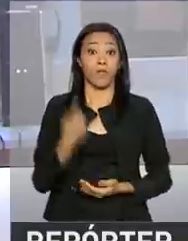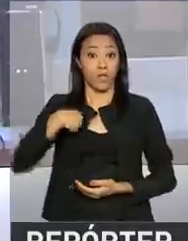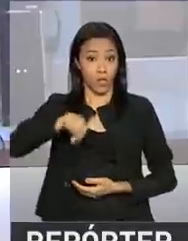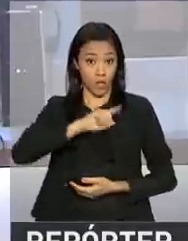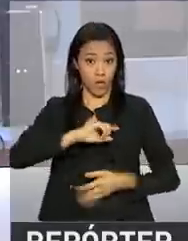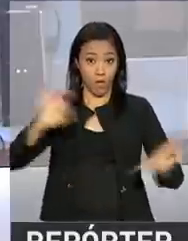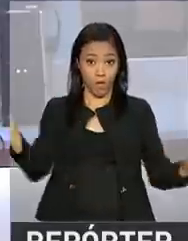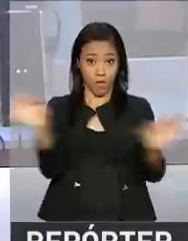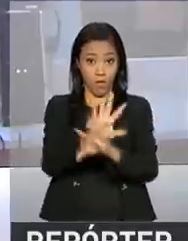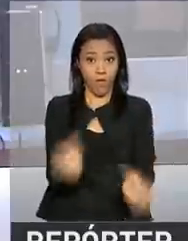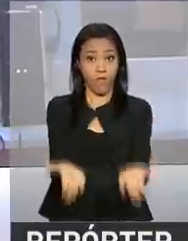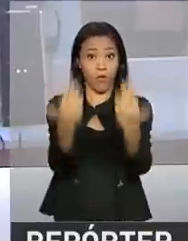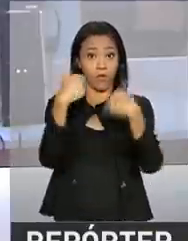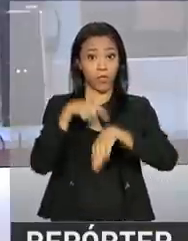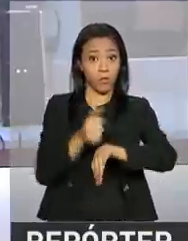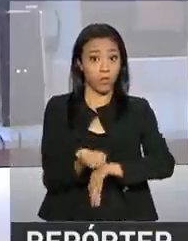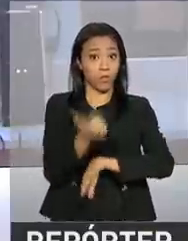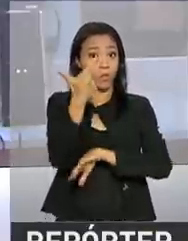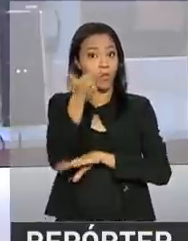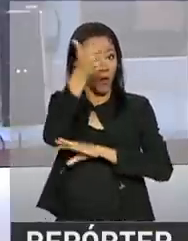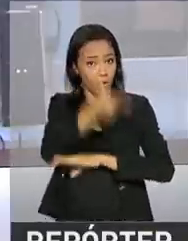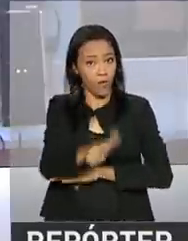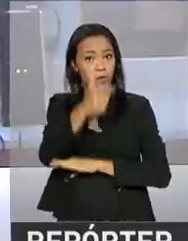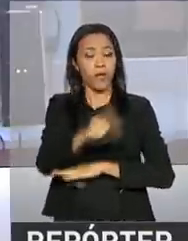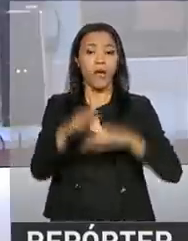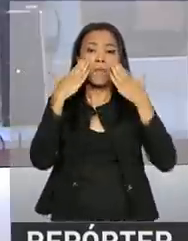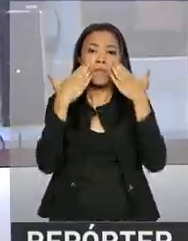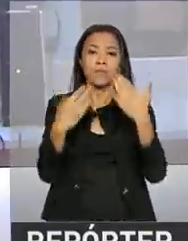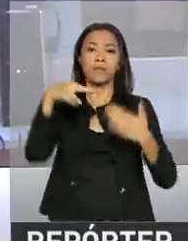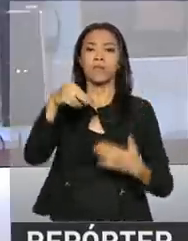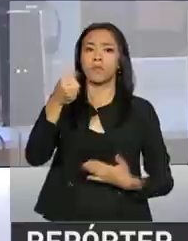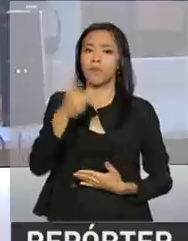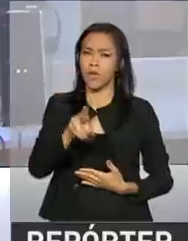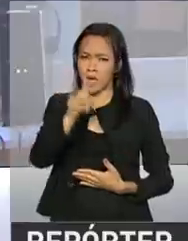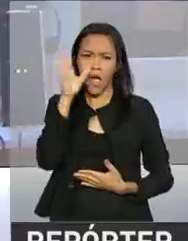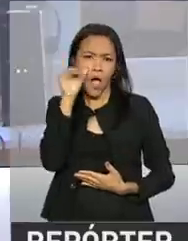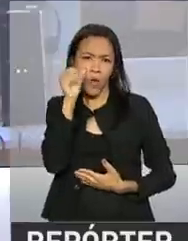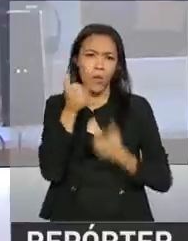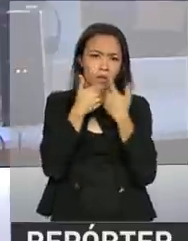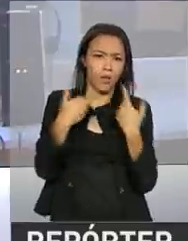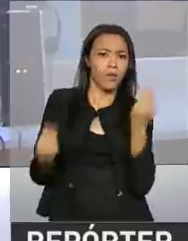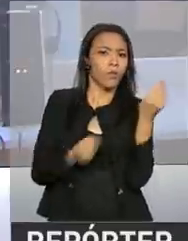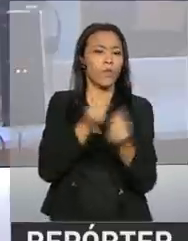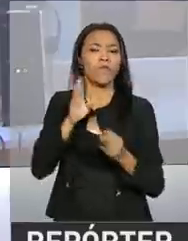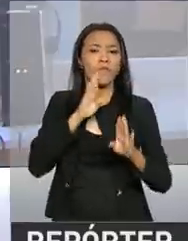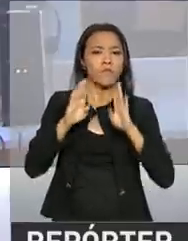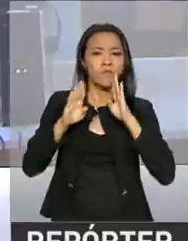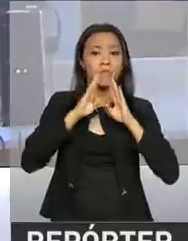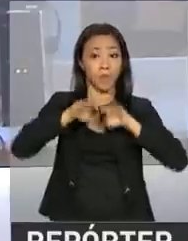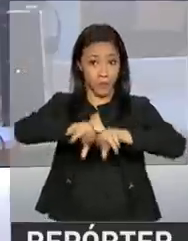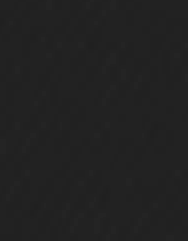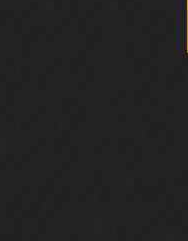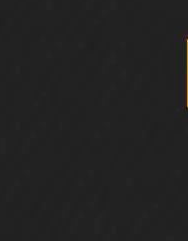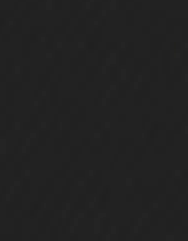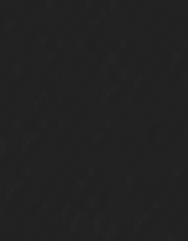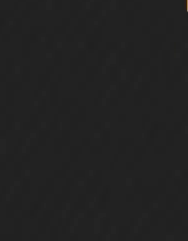ficamos por aqui, voltamos ao meio-dia na próxima edição do Repórter NBR. Acompanhe as notícias também pelas nossas redes